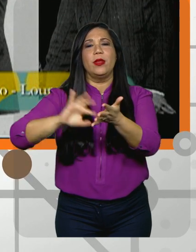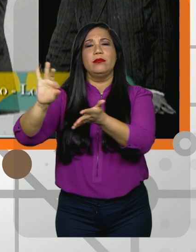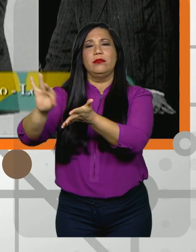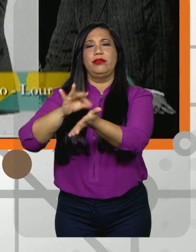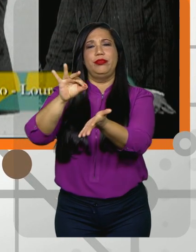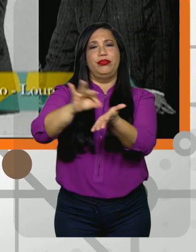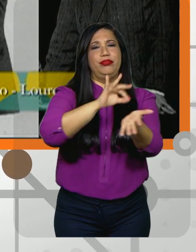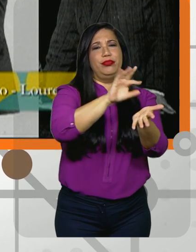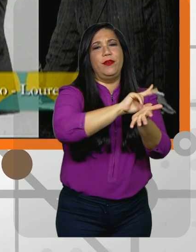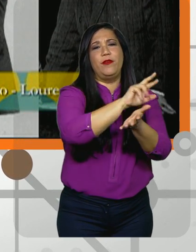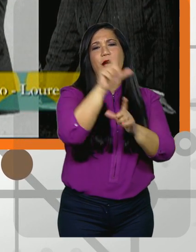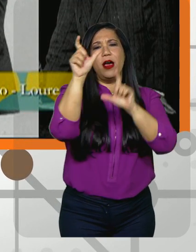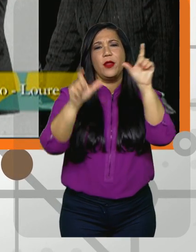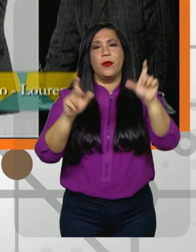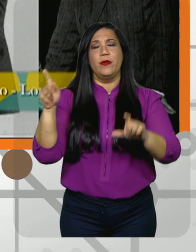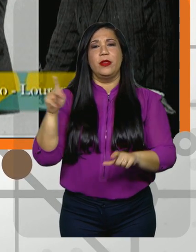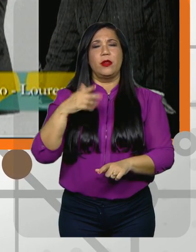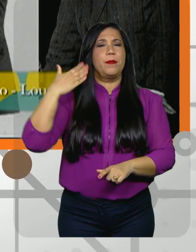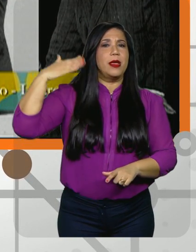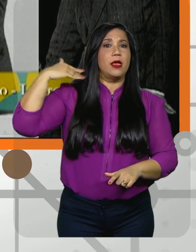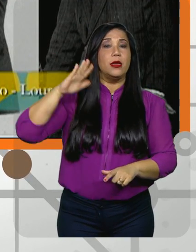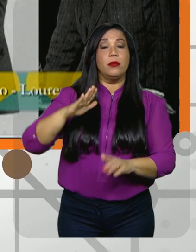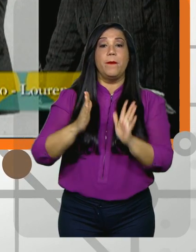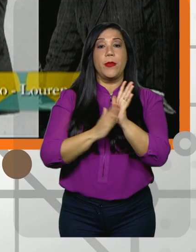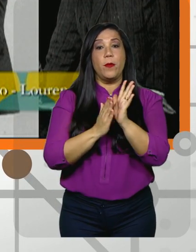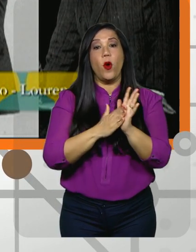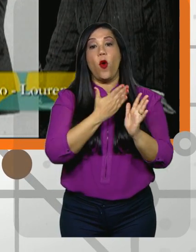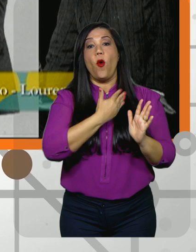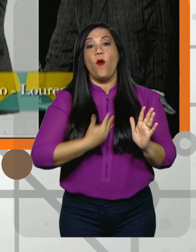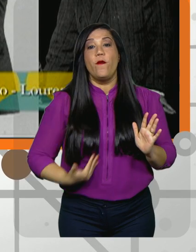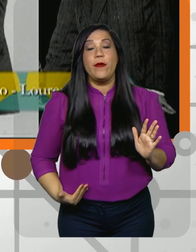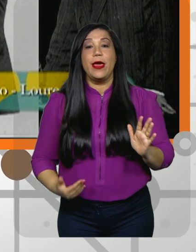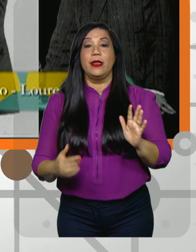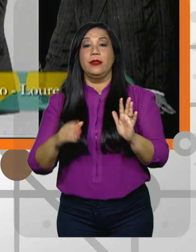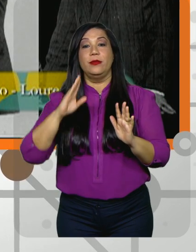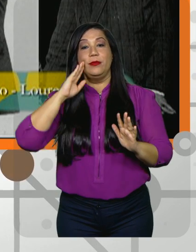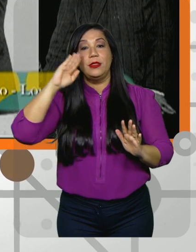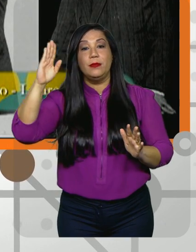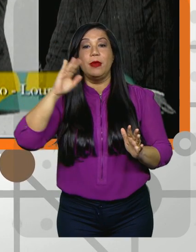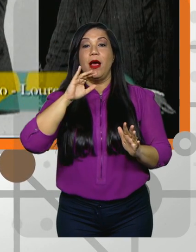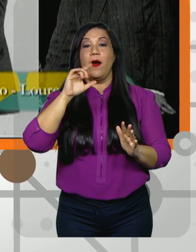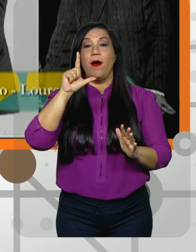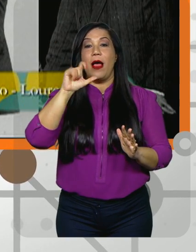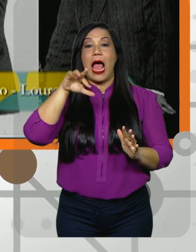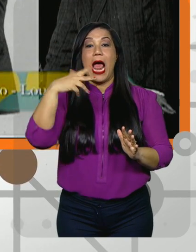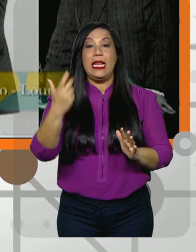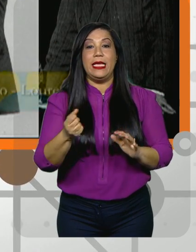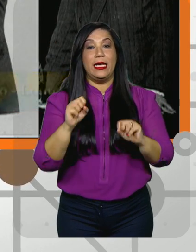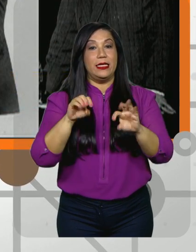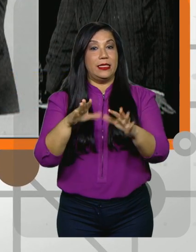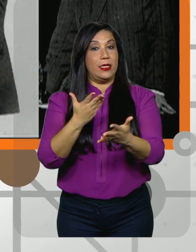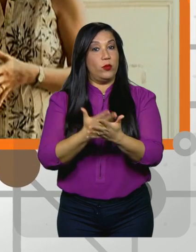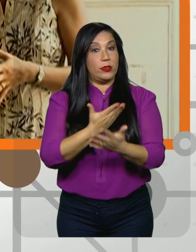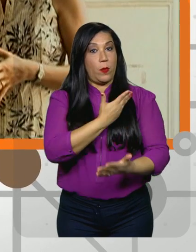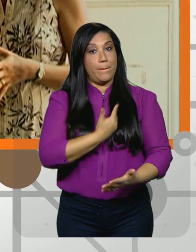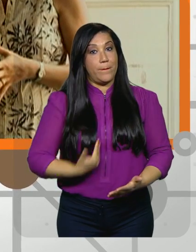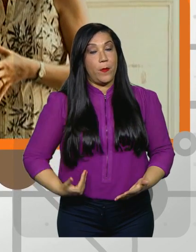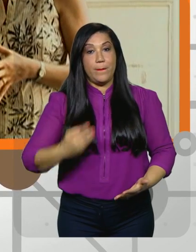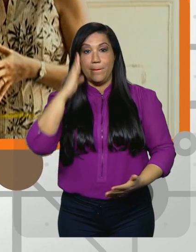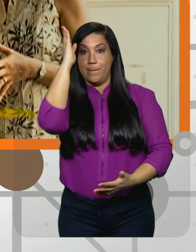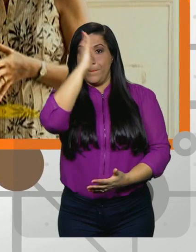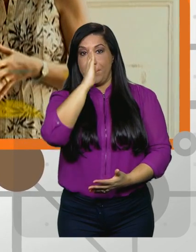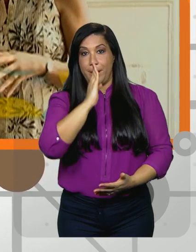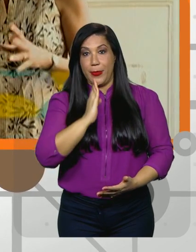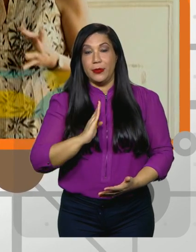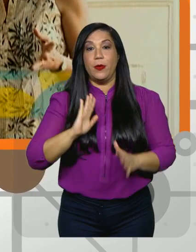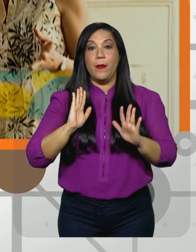educadores em 1932 que propunha ao governo, ao Estado, as linhas mestras da educação pública no Brasil.